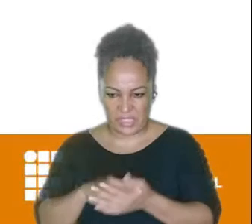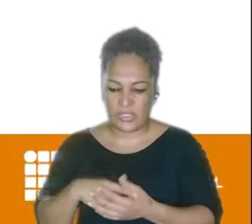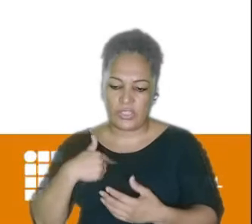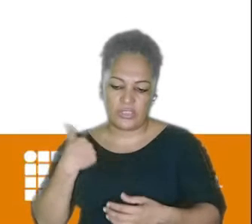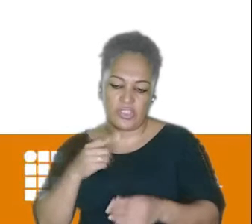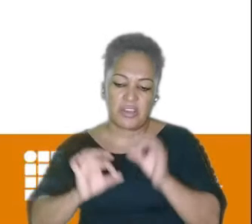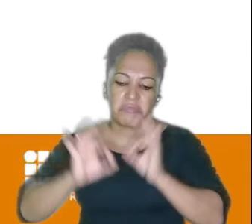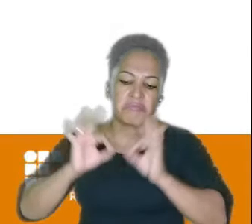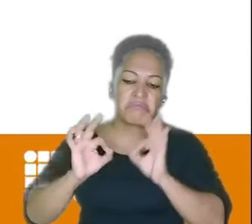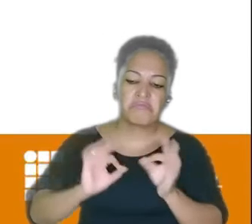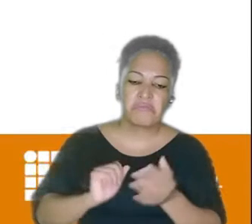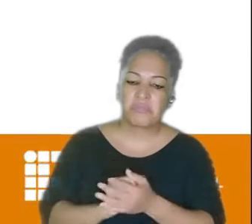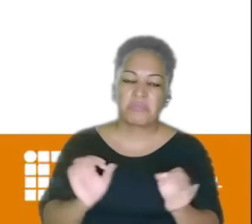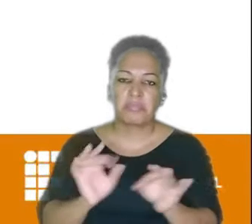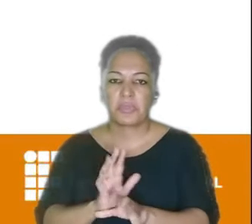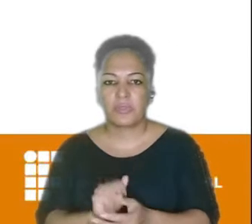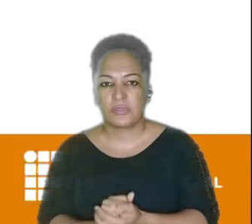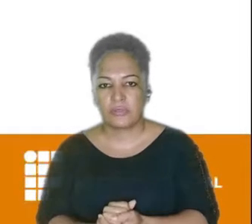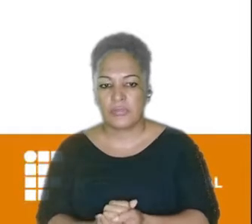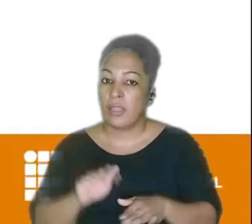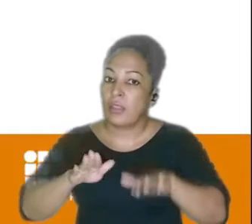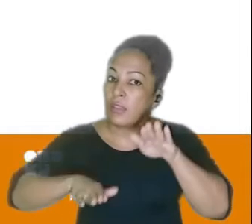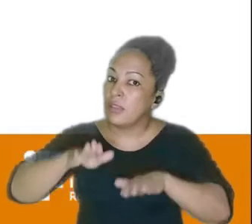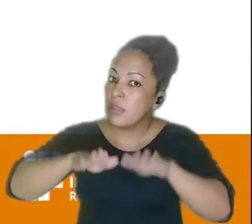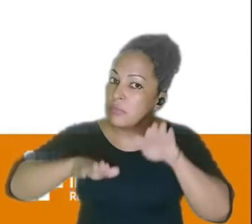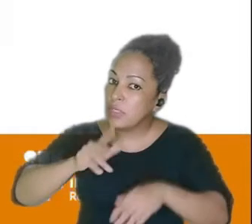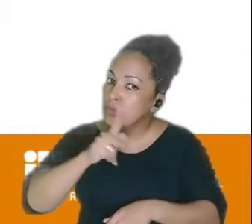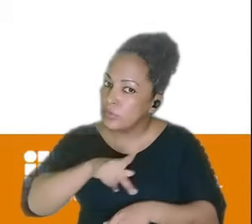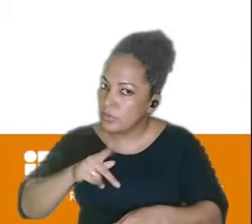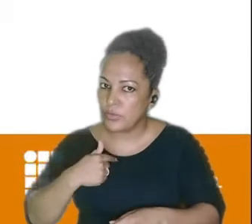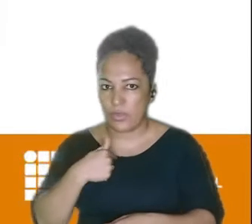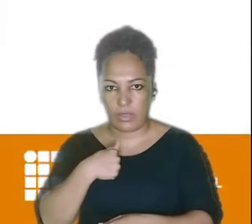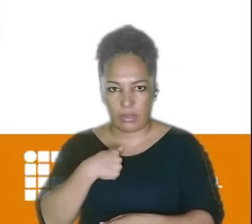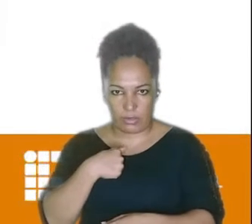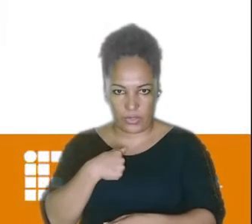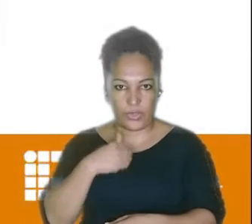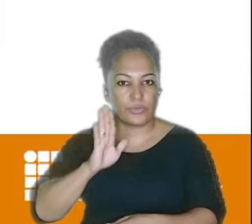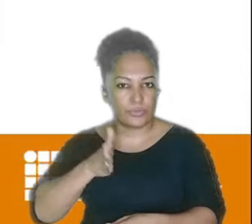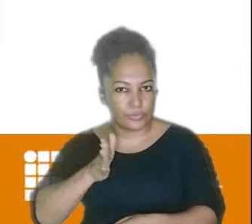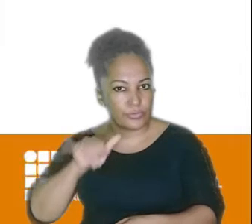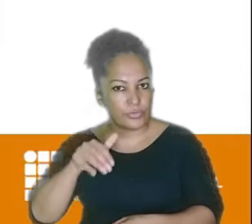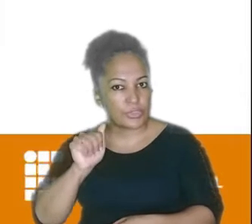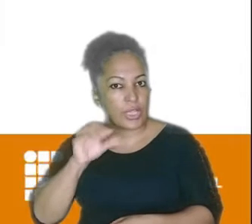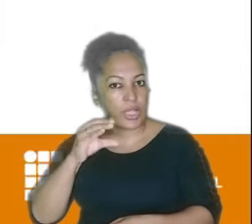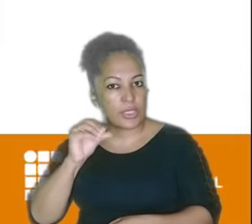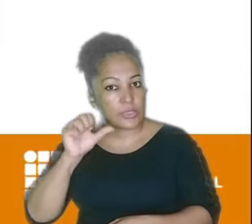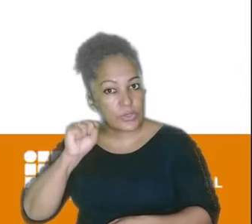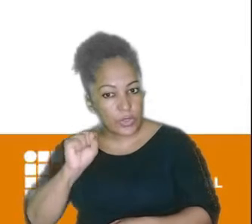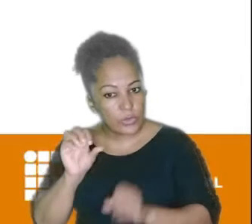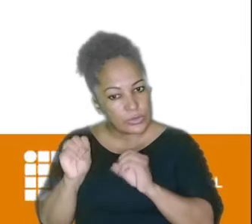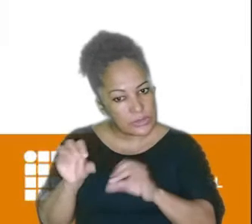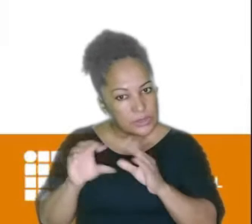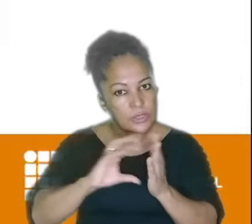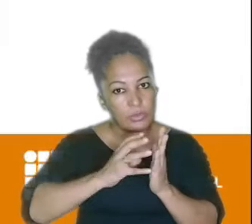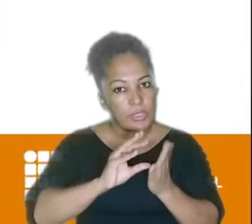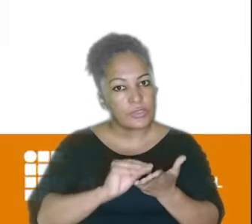comigo, não. A gente ia lá e modelava logo o negócio. Depende muito do professor. Eu, Jackson, ensino banco